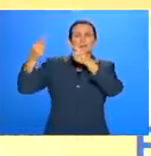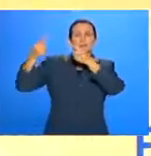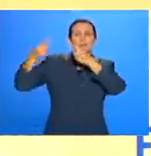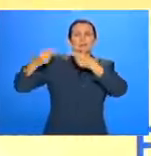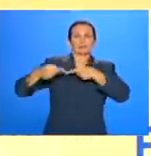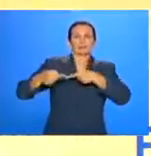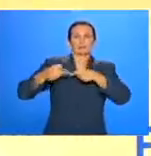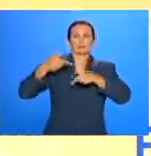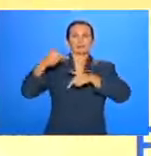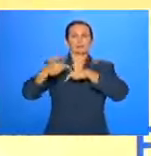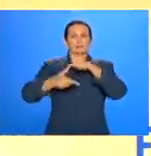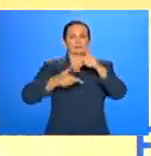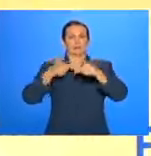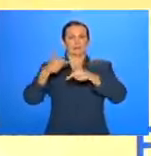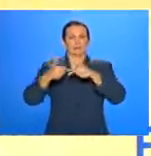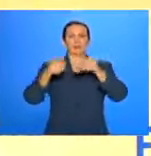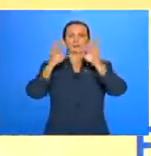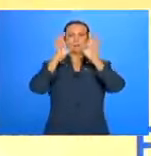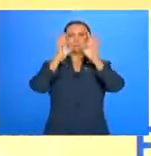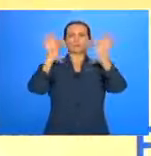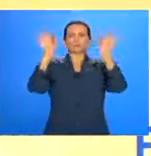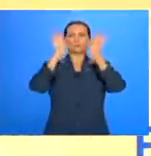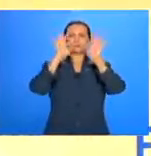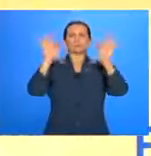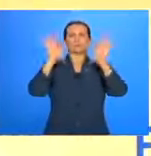Estrutura da língua.